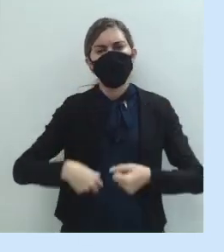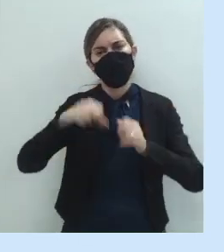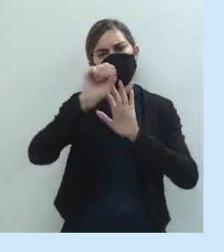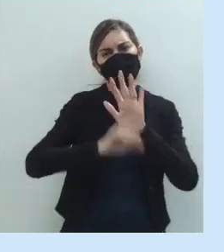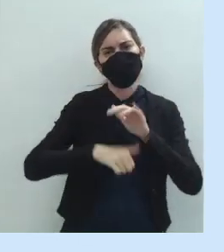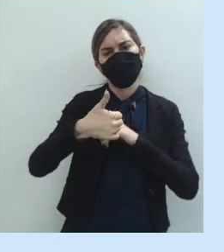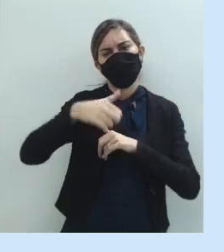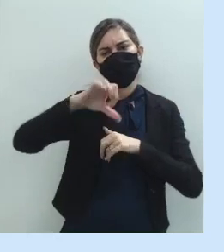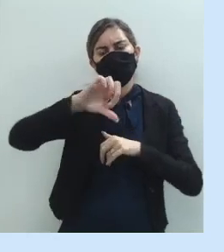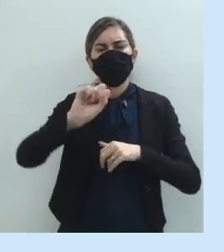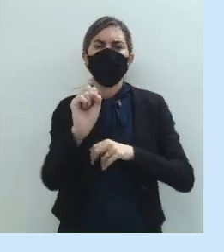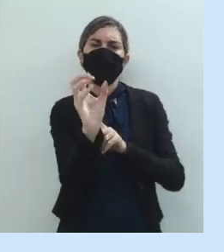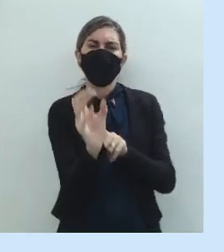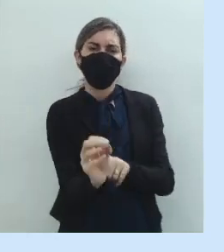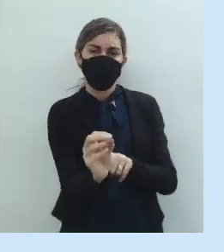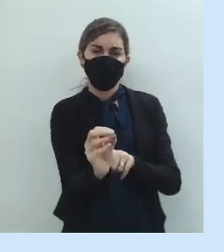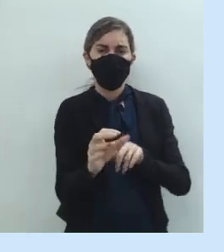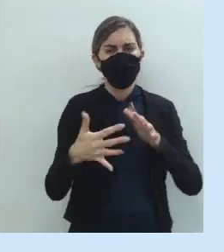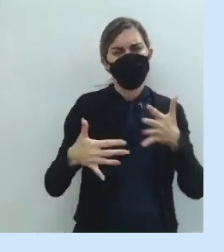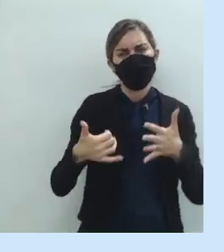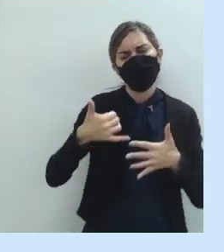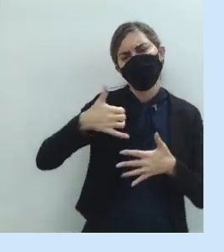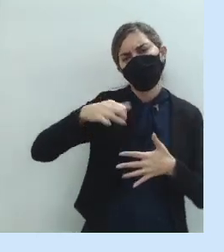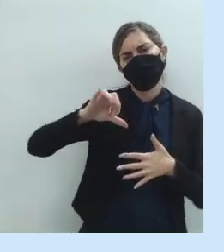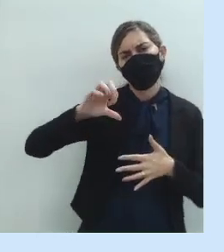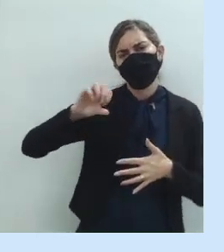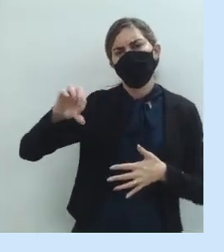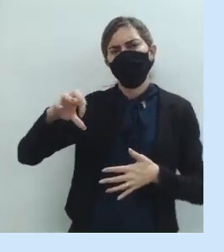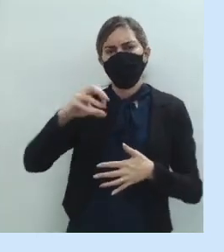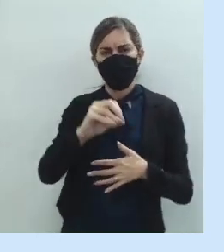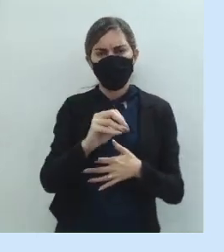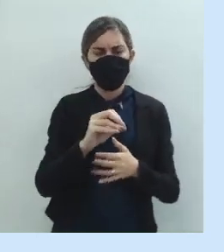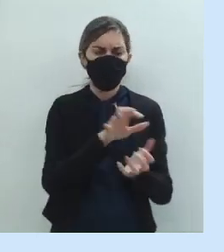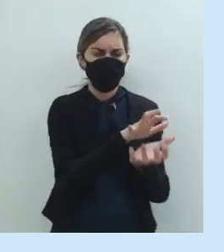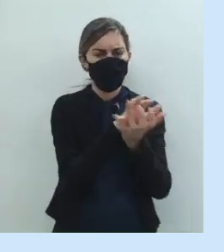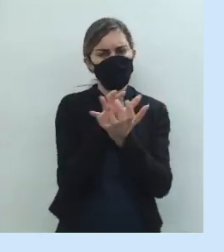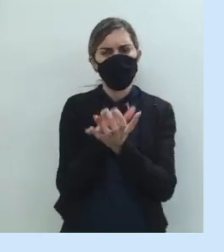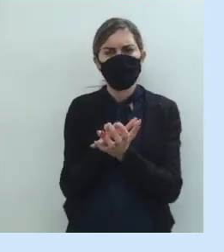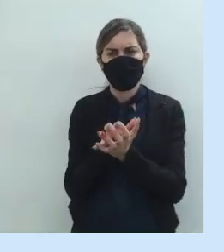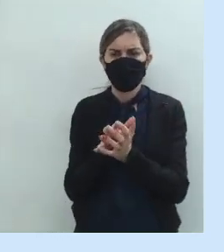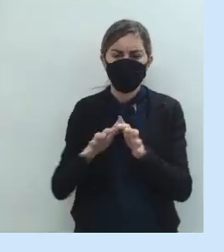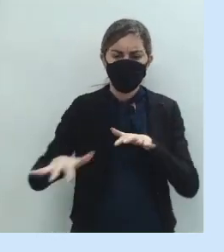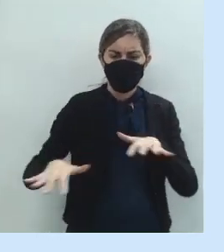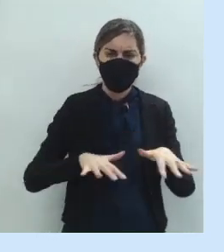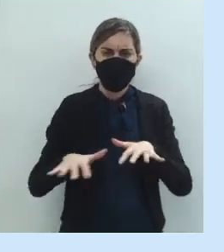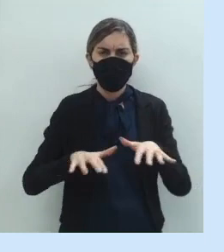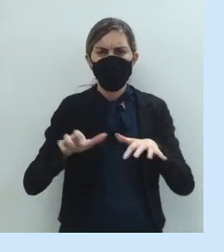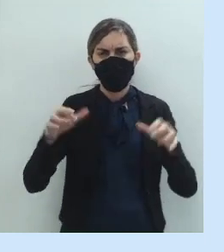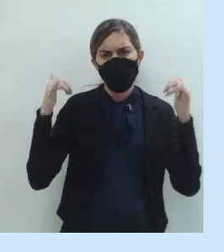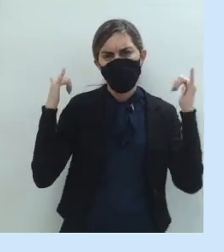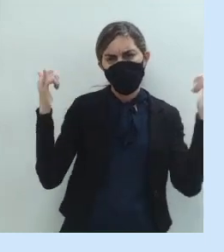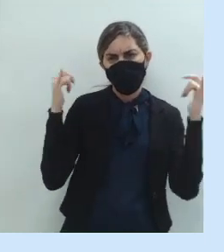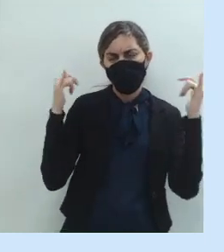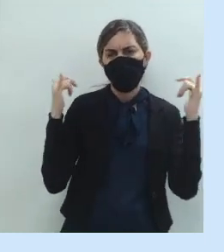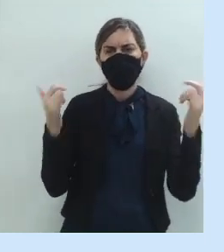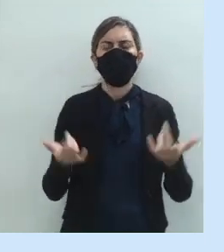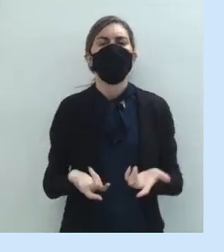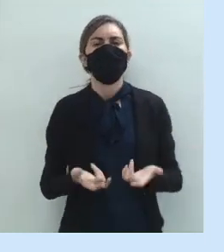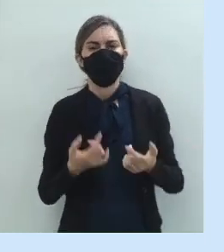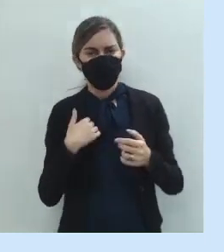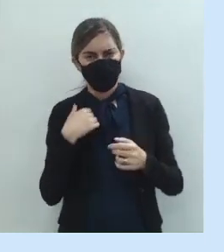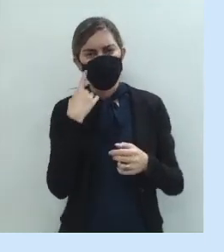de 80 e começo da década de 90, Recife fervia em ritmo de rock, não é?